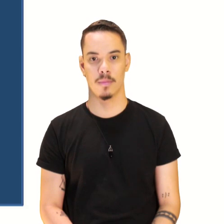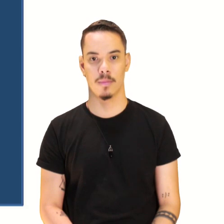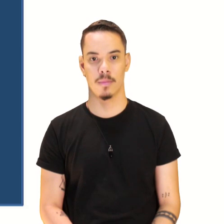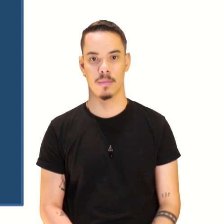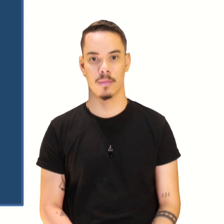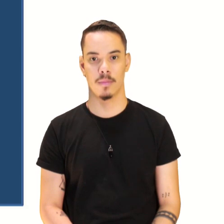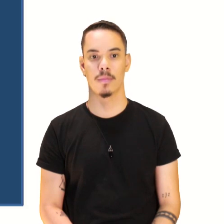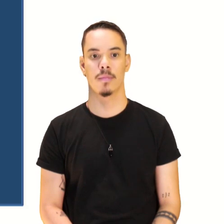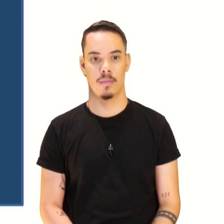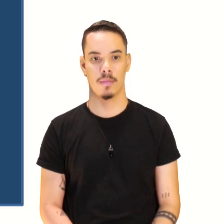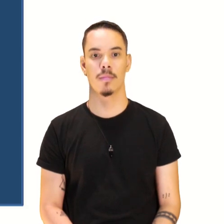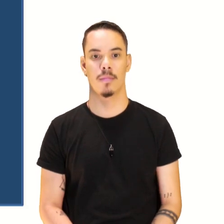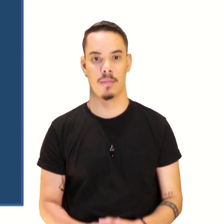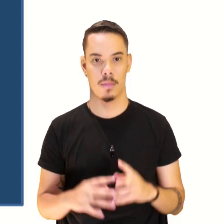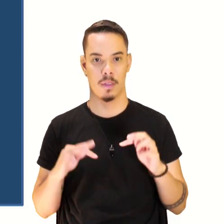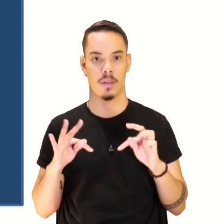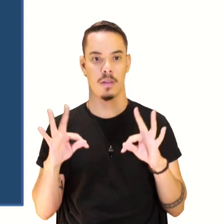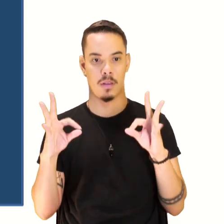de alunos de meninos